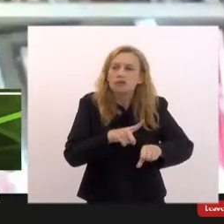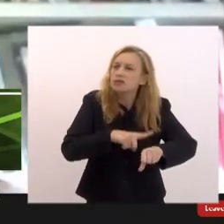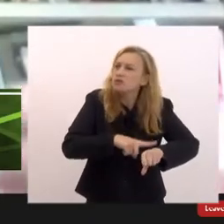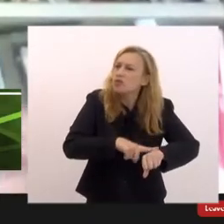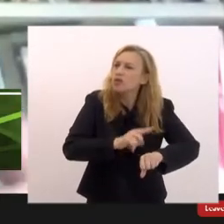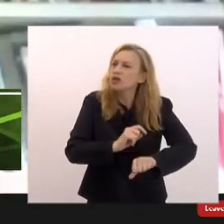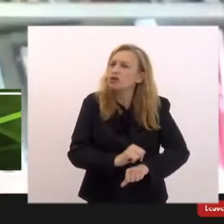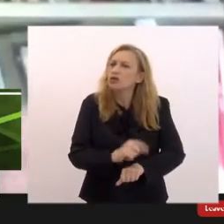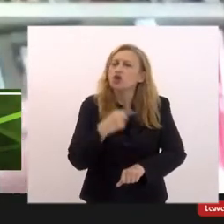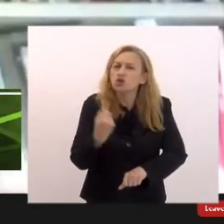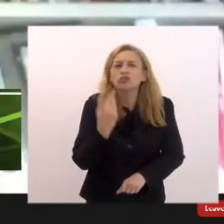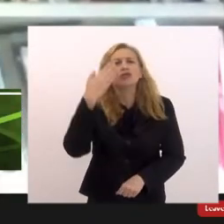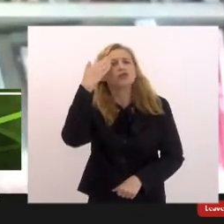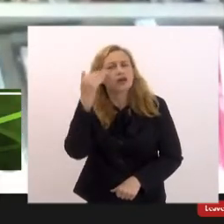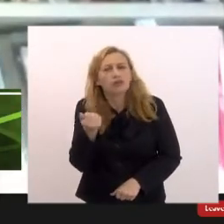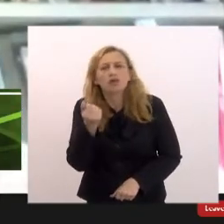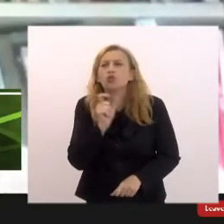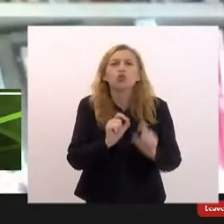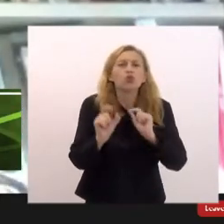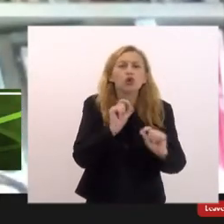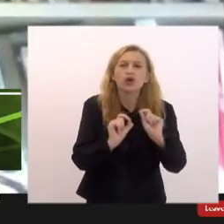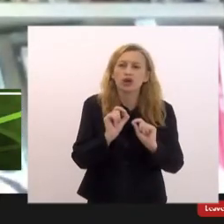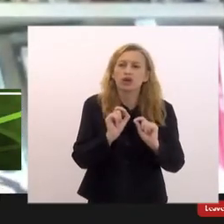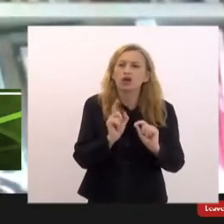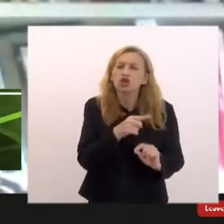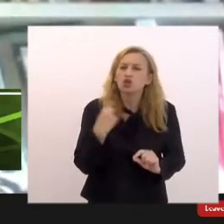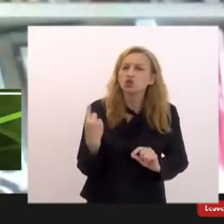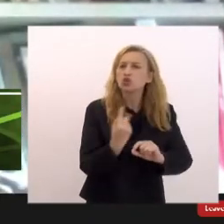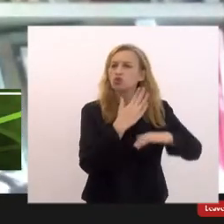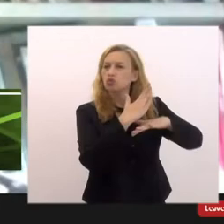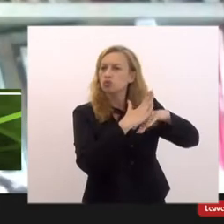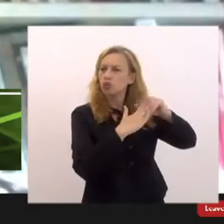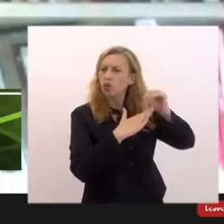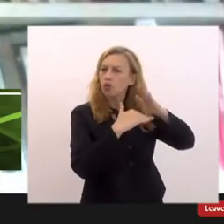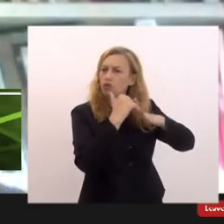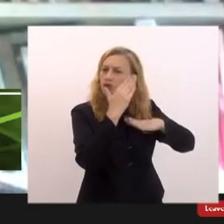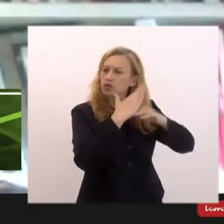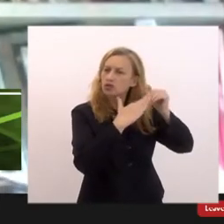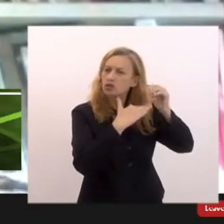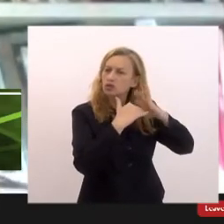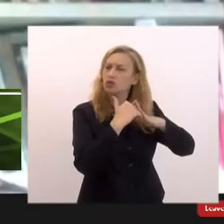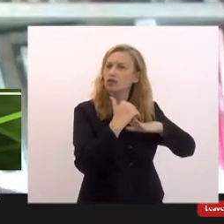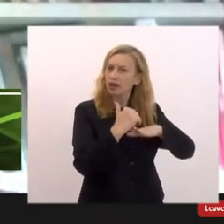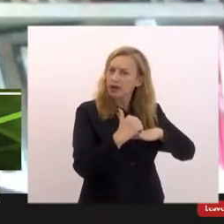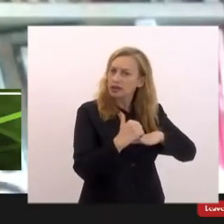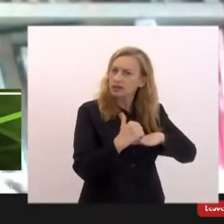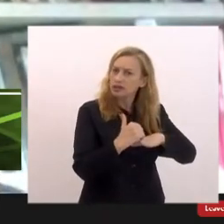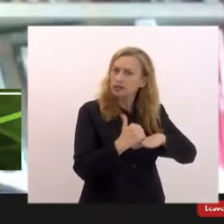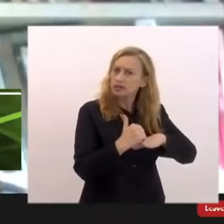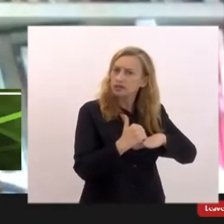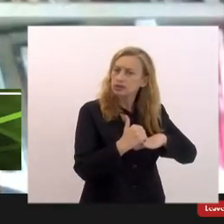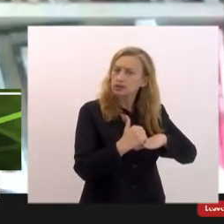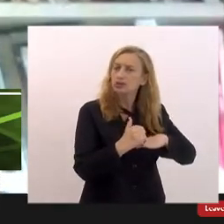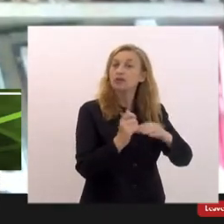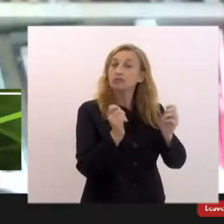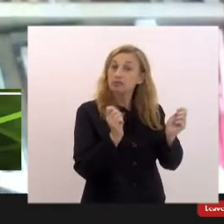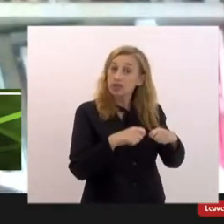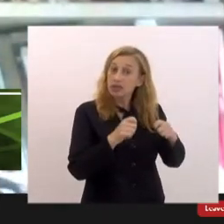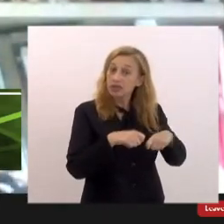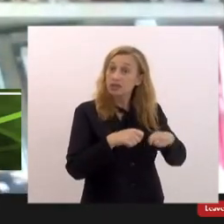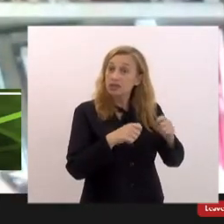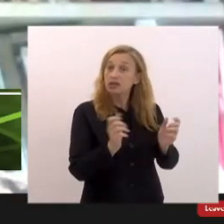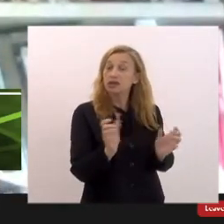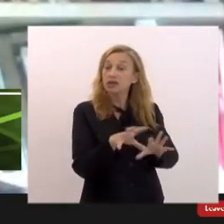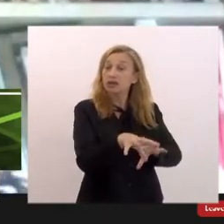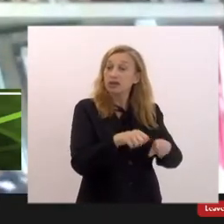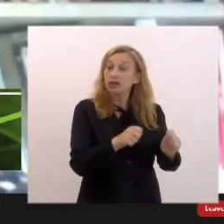momento nós sabemos que os nossos profissionais, eles devem estar capacitados,